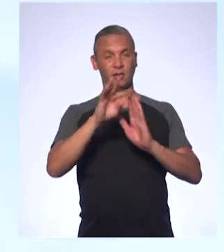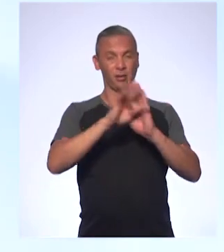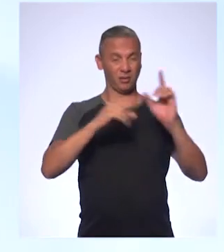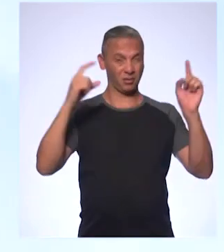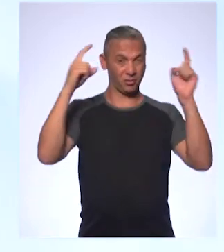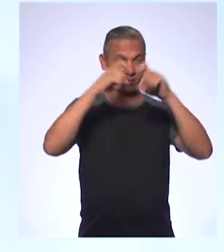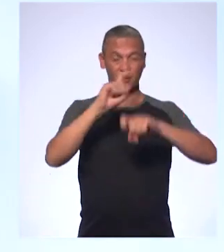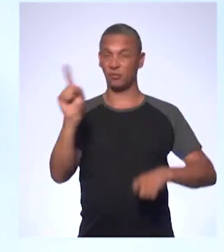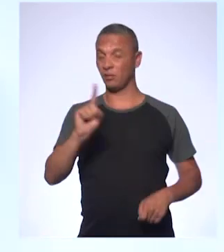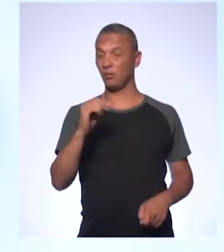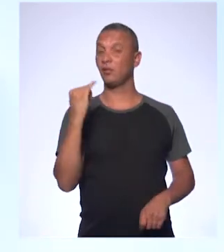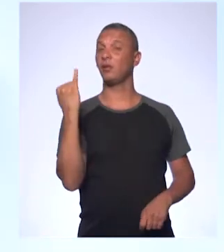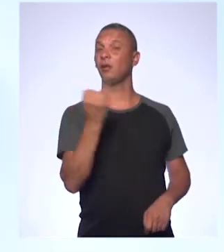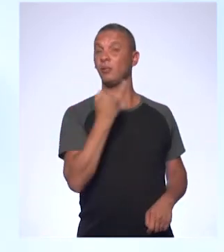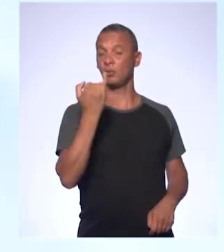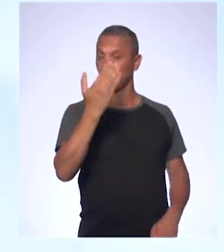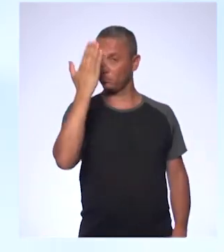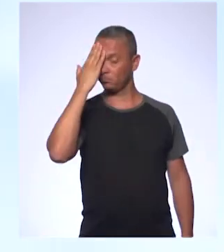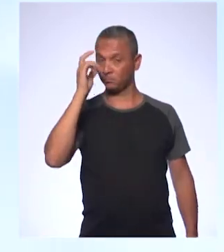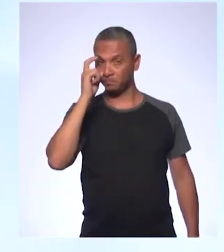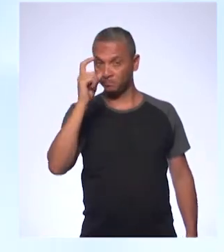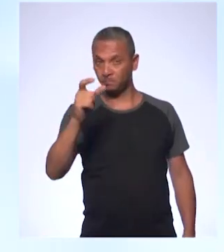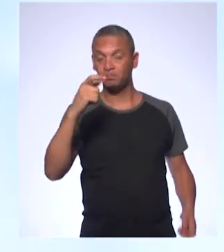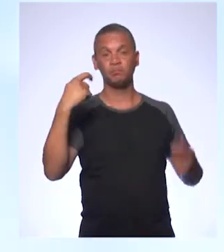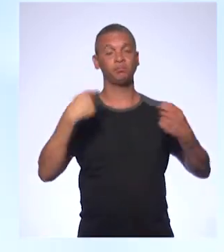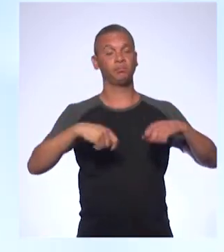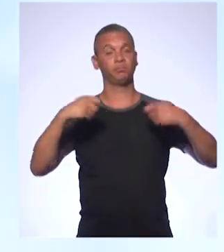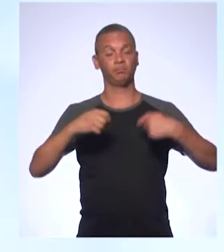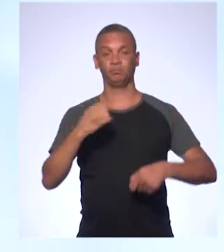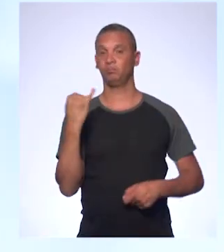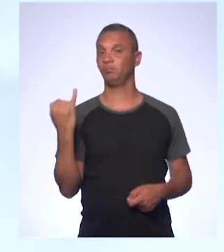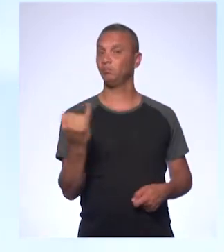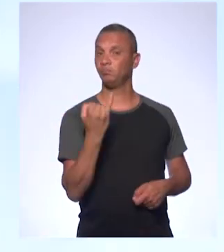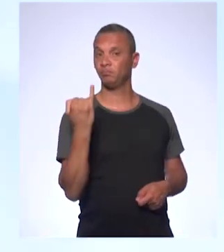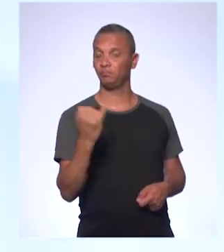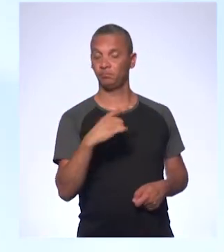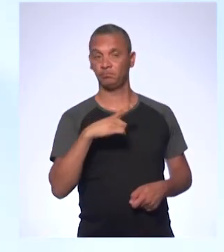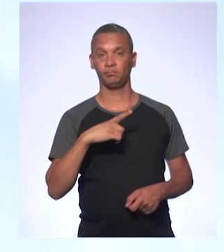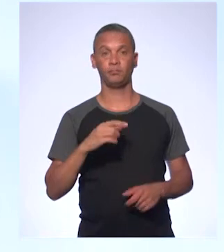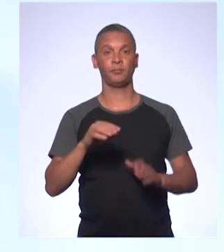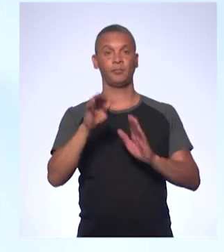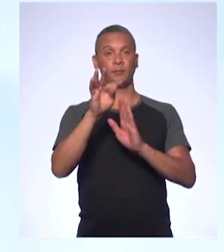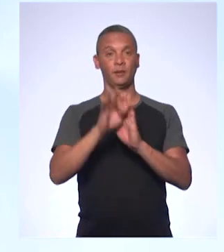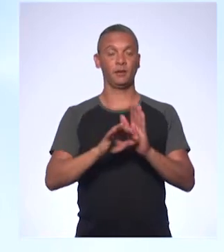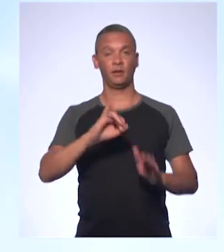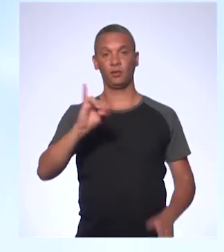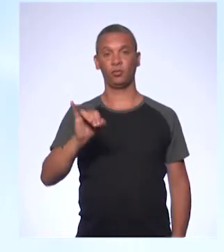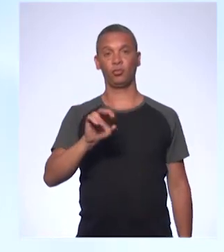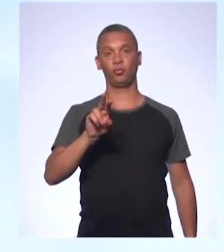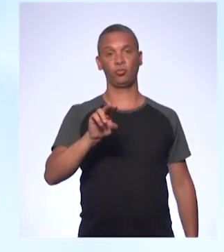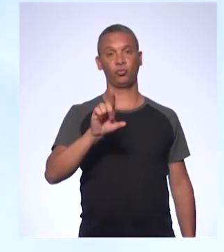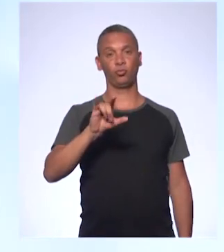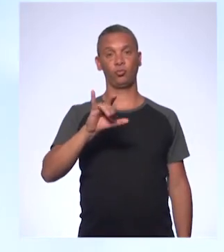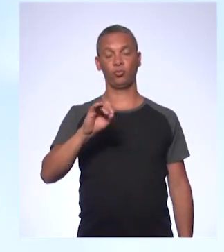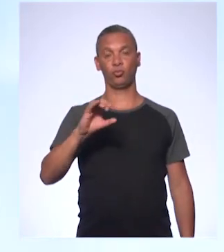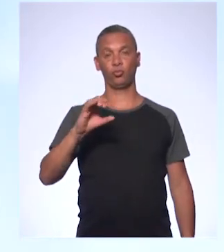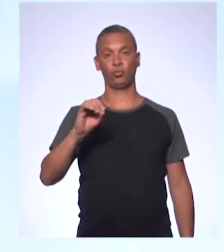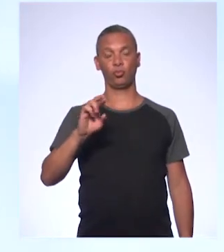né? Então é importante ficar sempre atentos aí a textos de Júlio Cortázar,